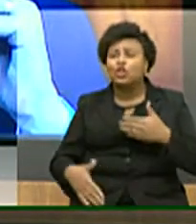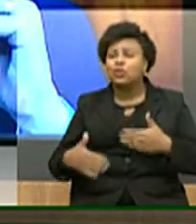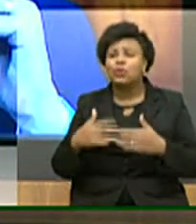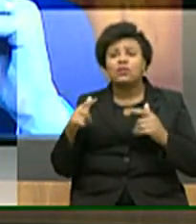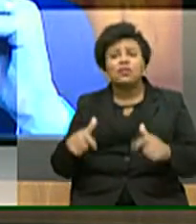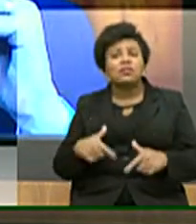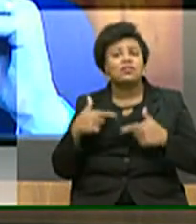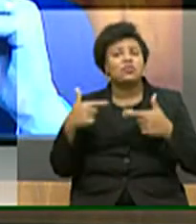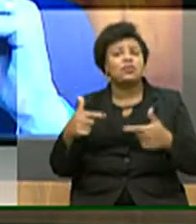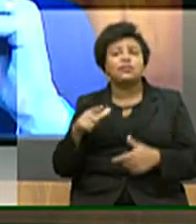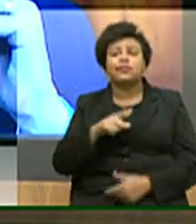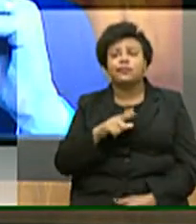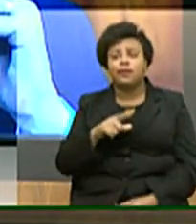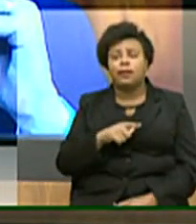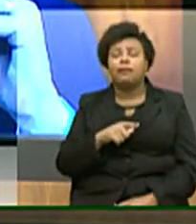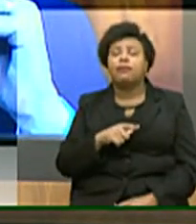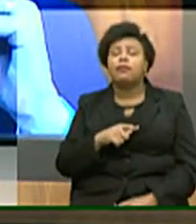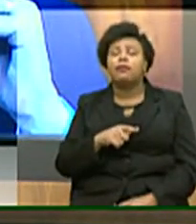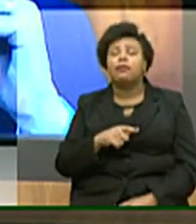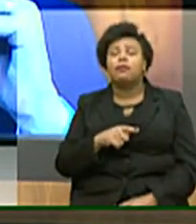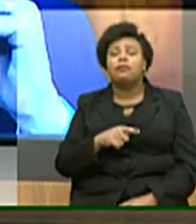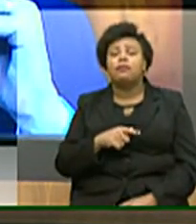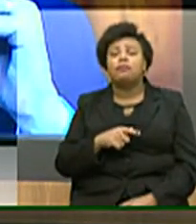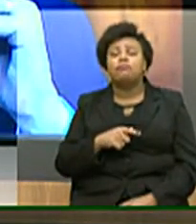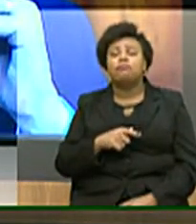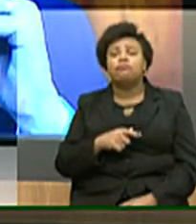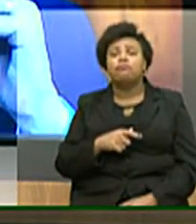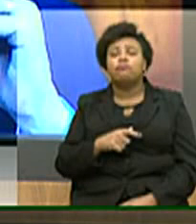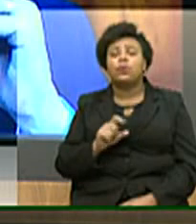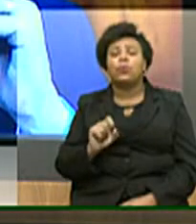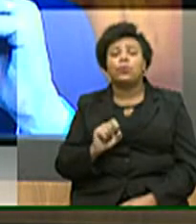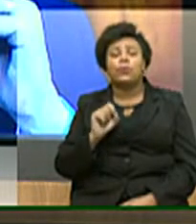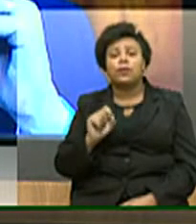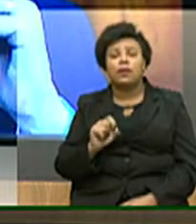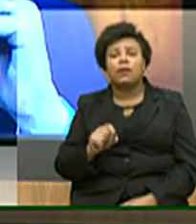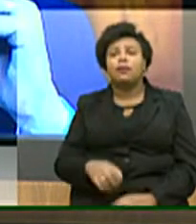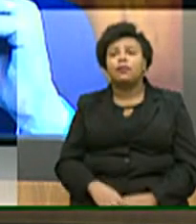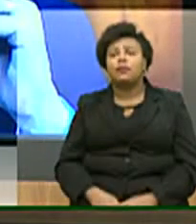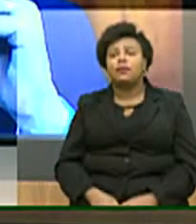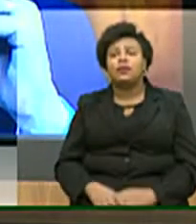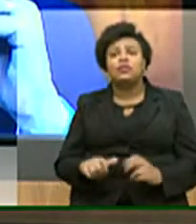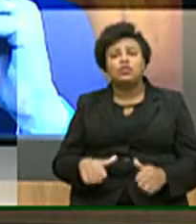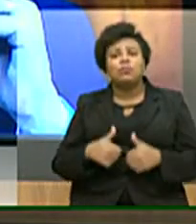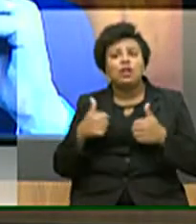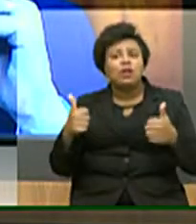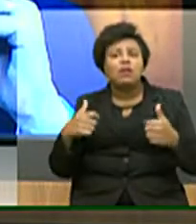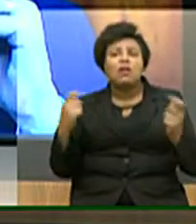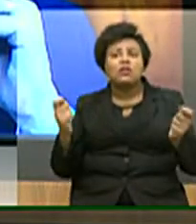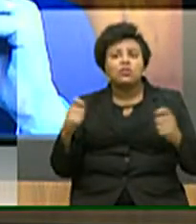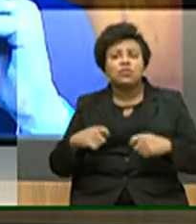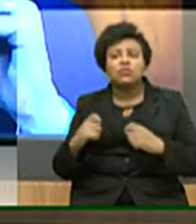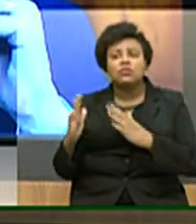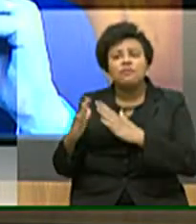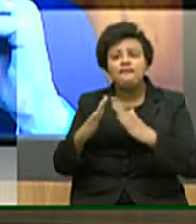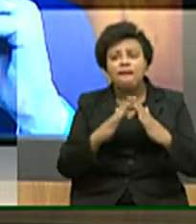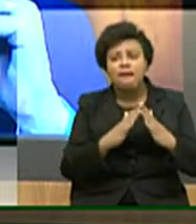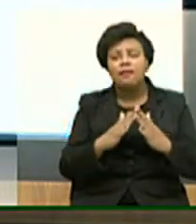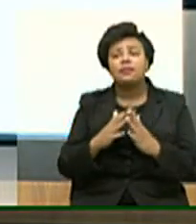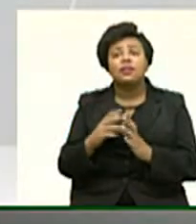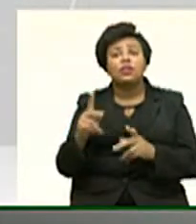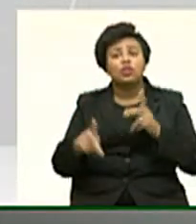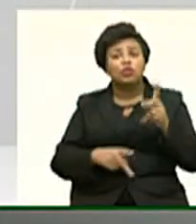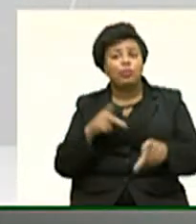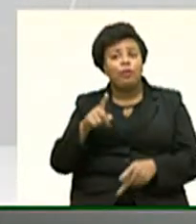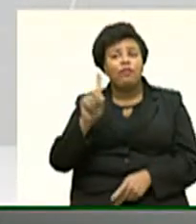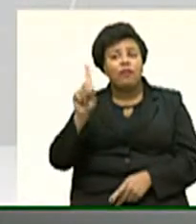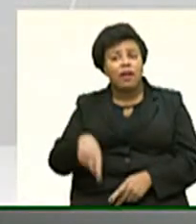iniciativas que vierem no sentido de melhorar as condições de habitação e moradia do nosso povo,